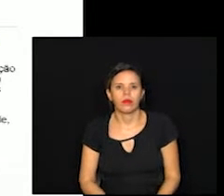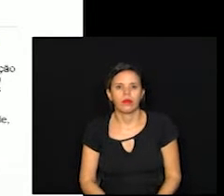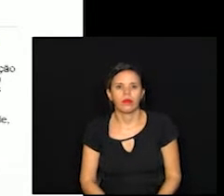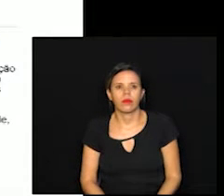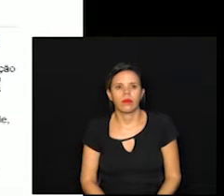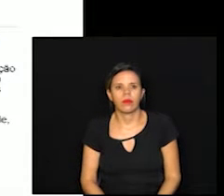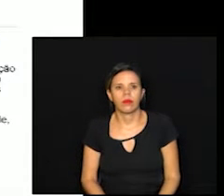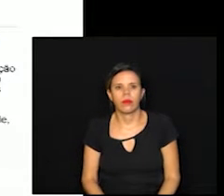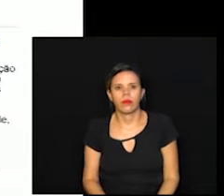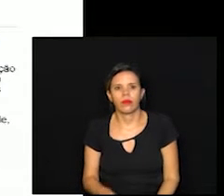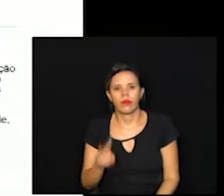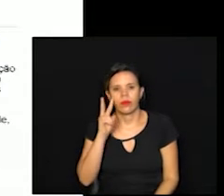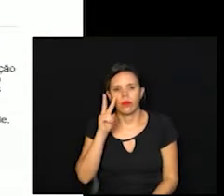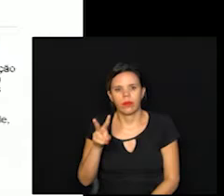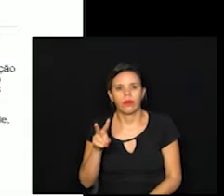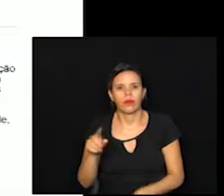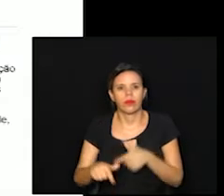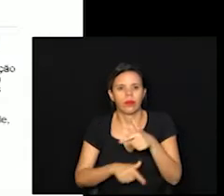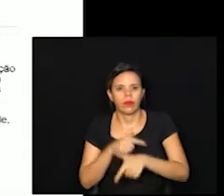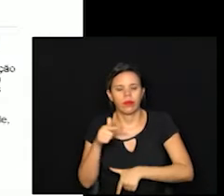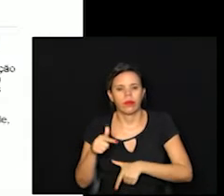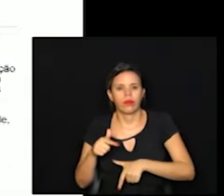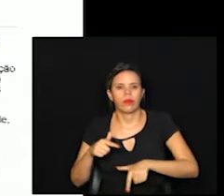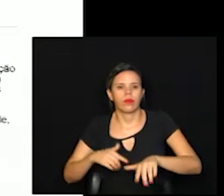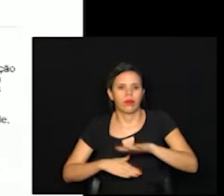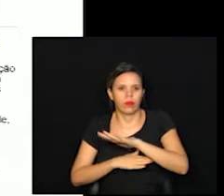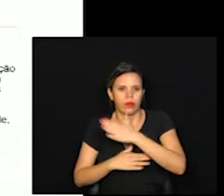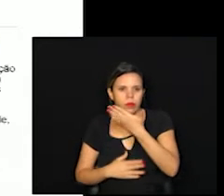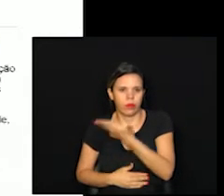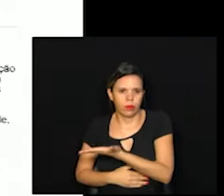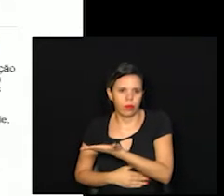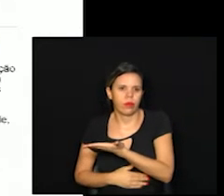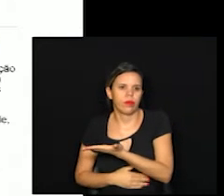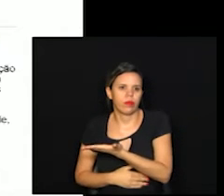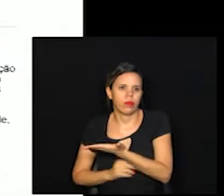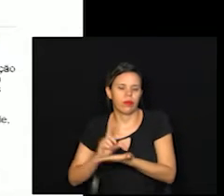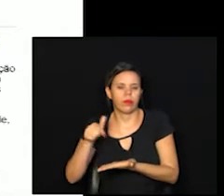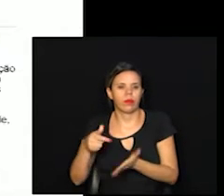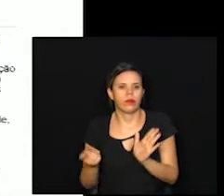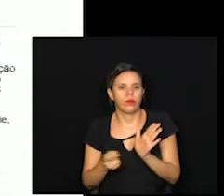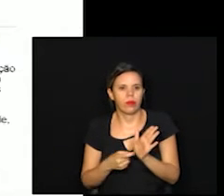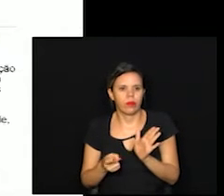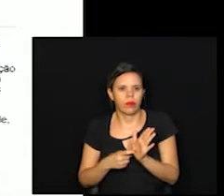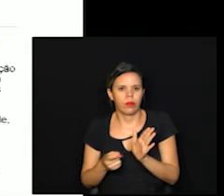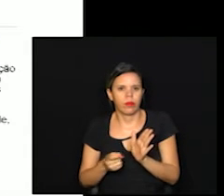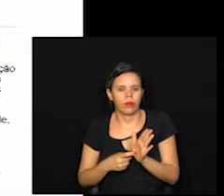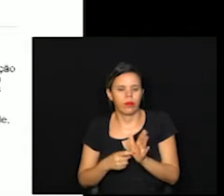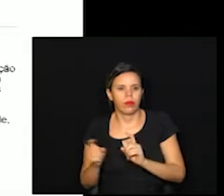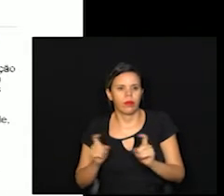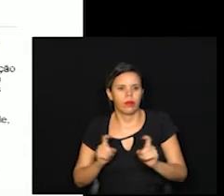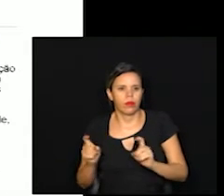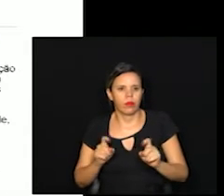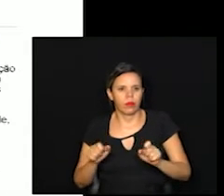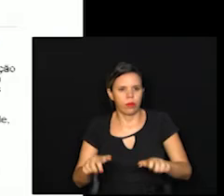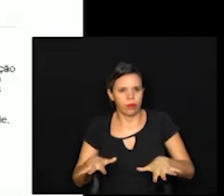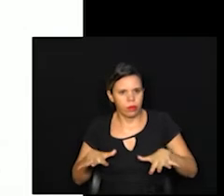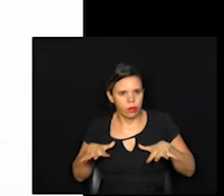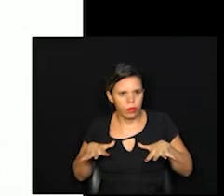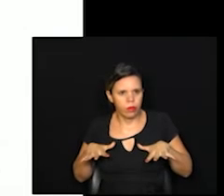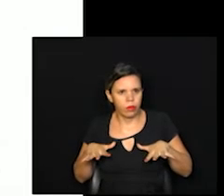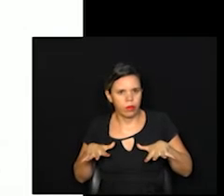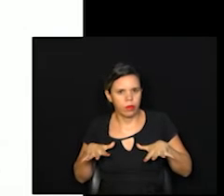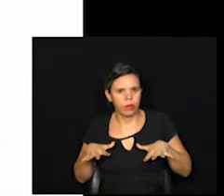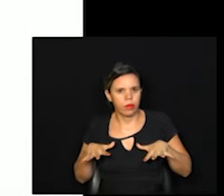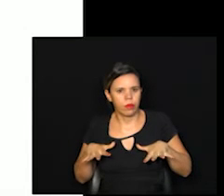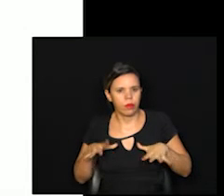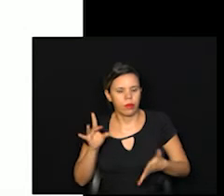Você vai aqui em atividade legislativa e aí depois você clica em sessões plenárias e aí